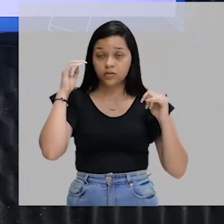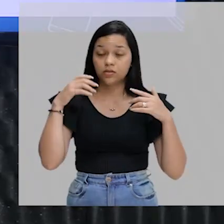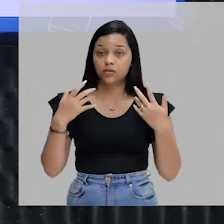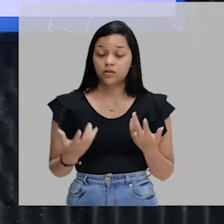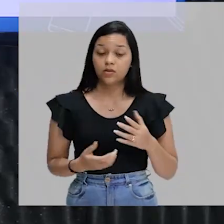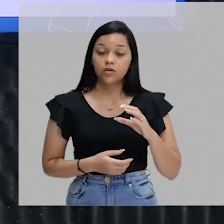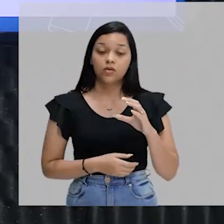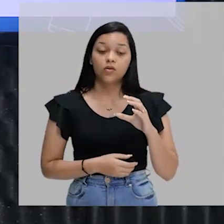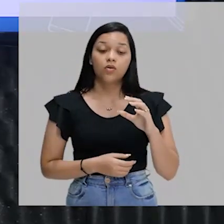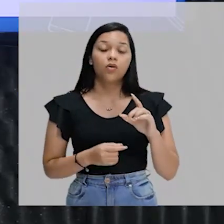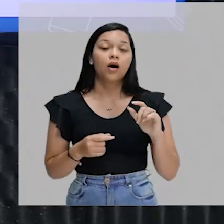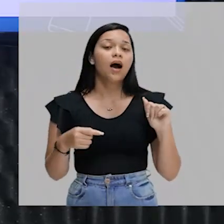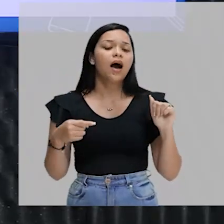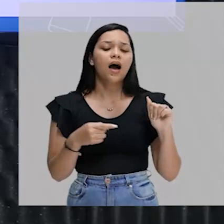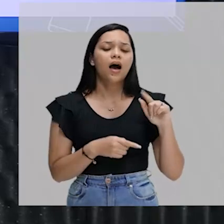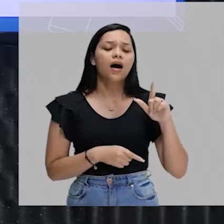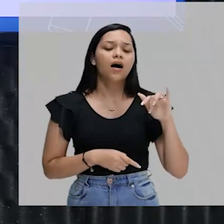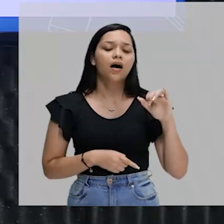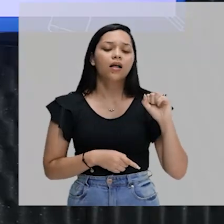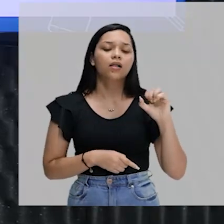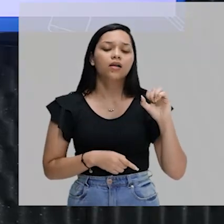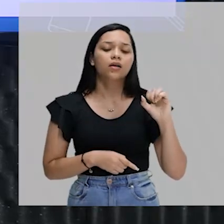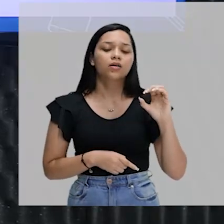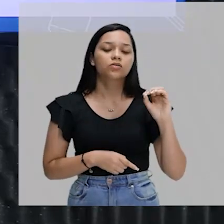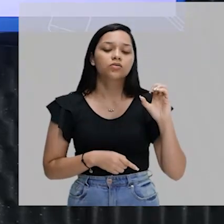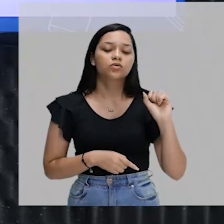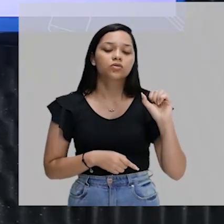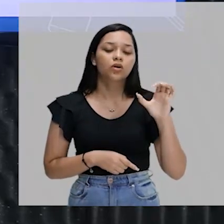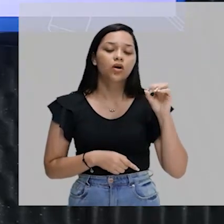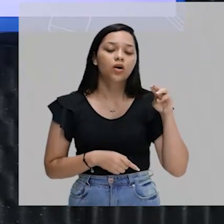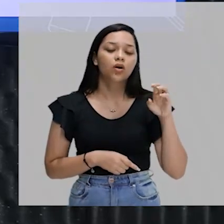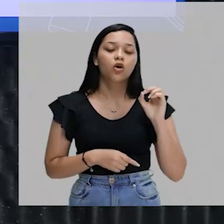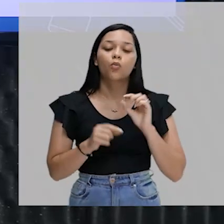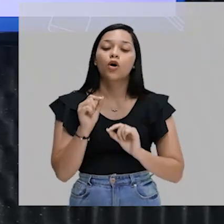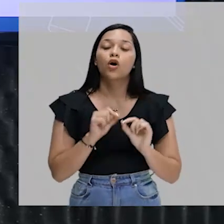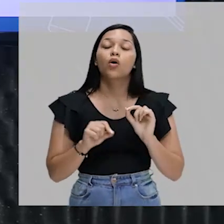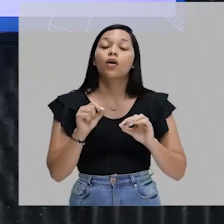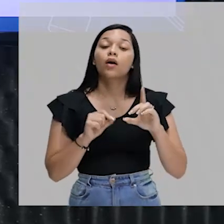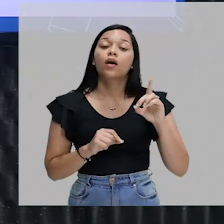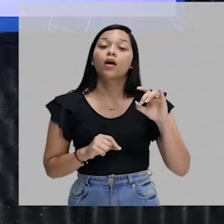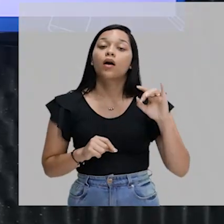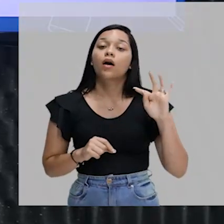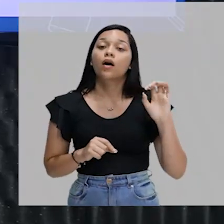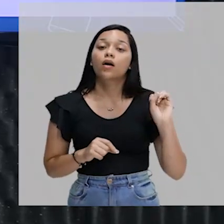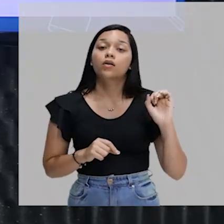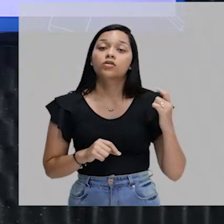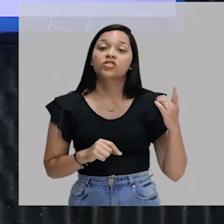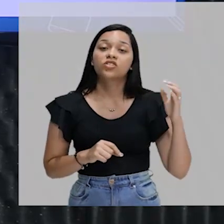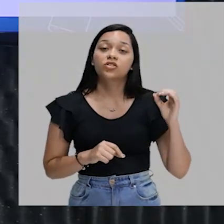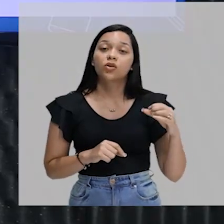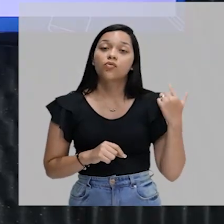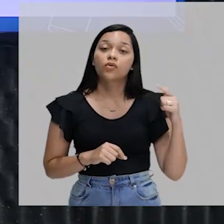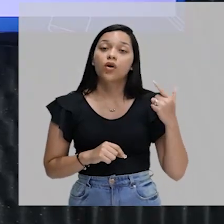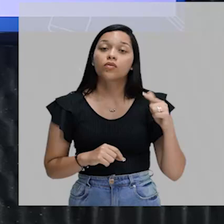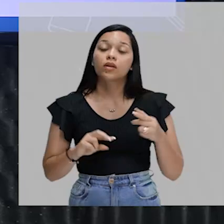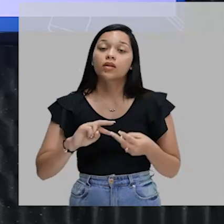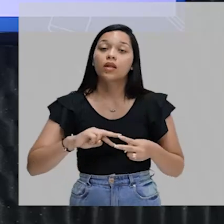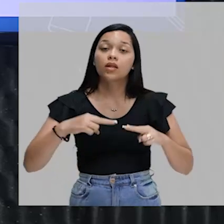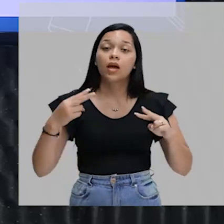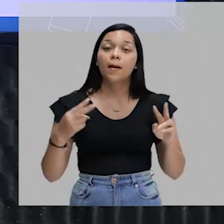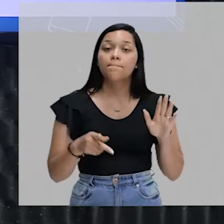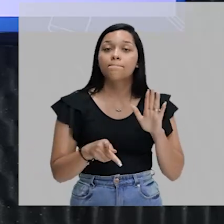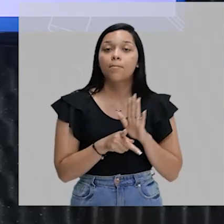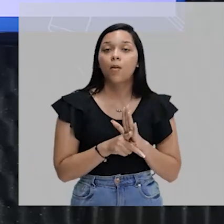o lisossomo é a organela que faz a digestão intracelular. Ele não tem moléculas de DNA